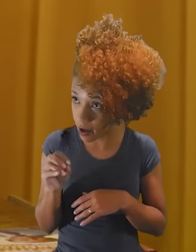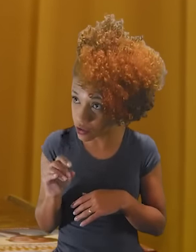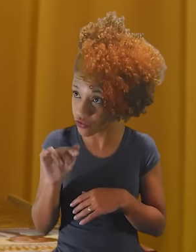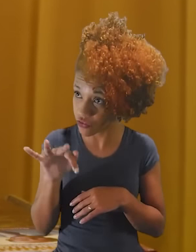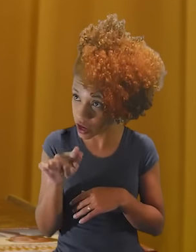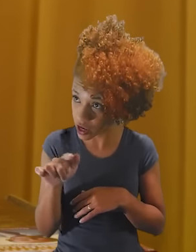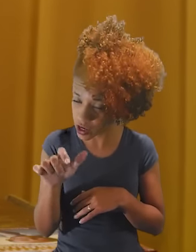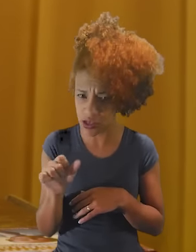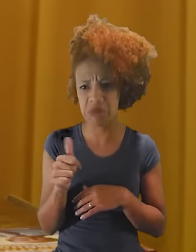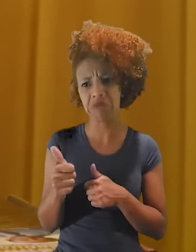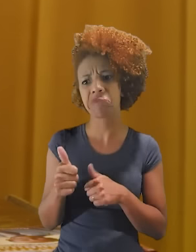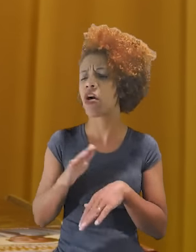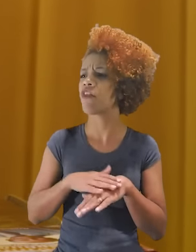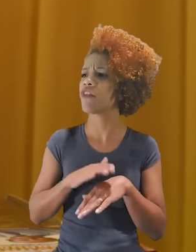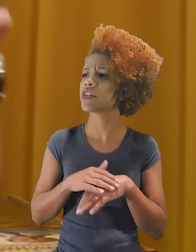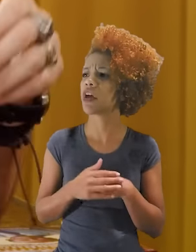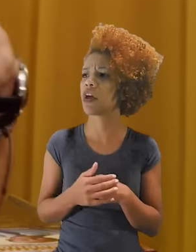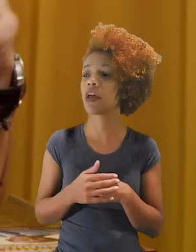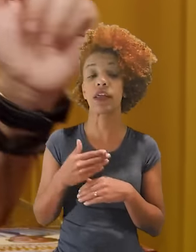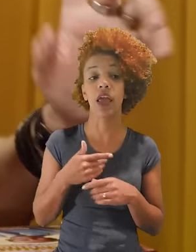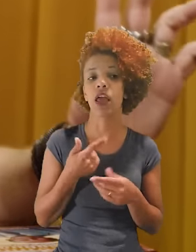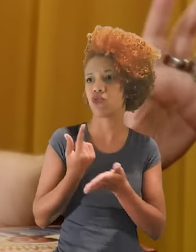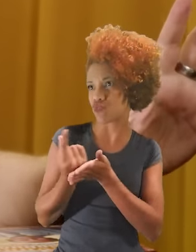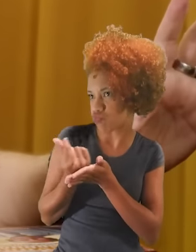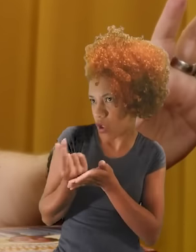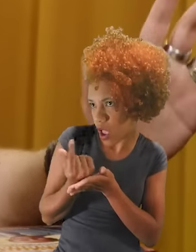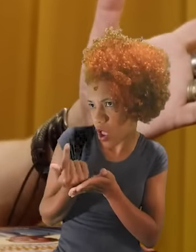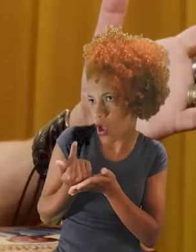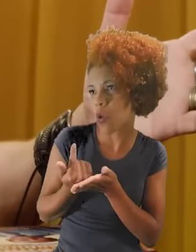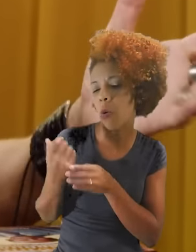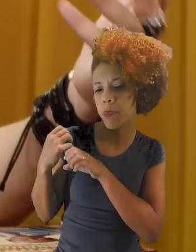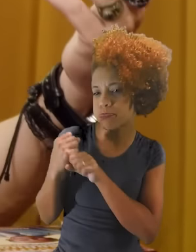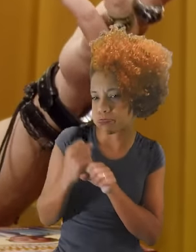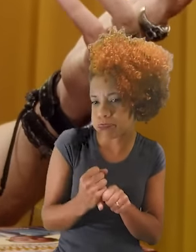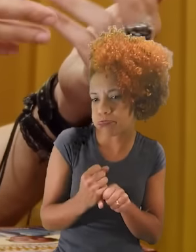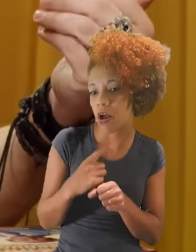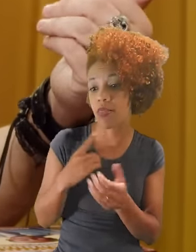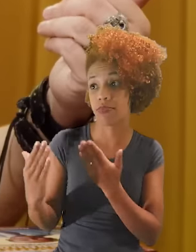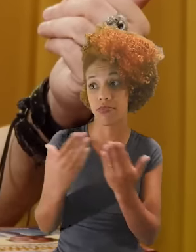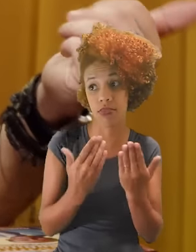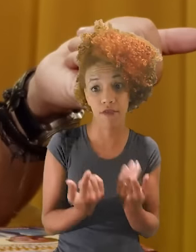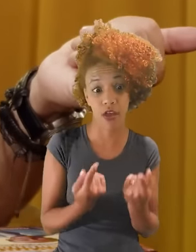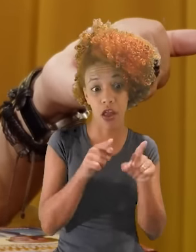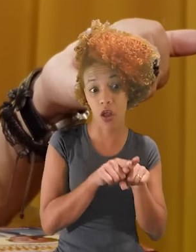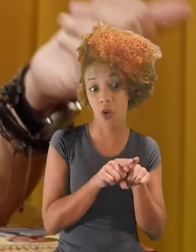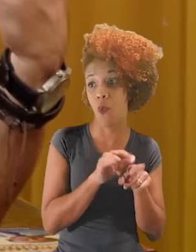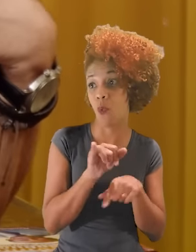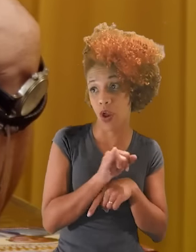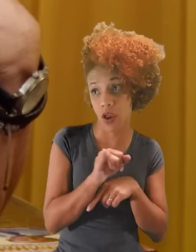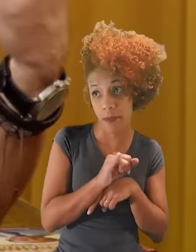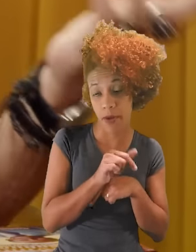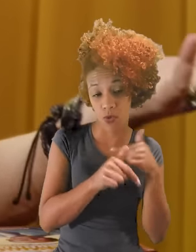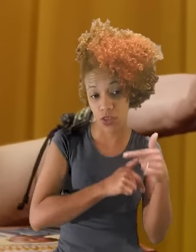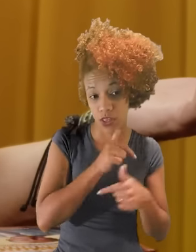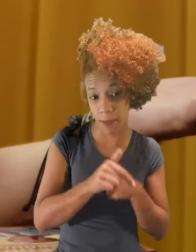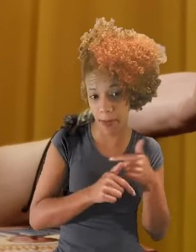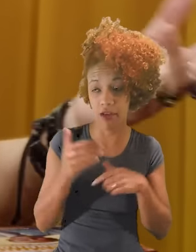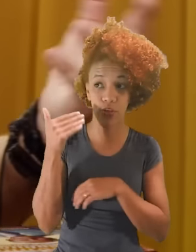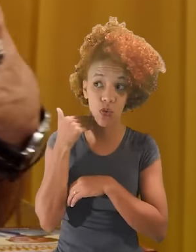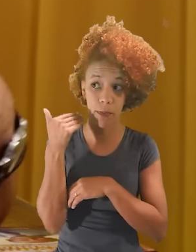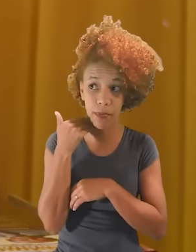desenhos, ela virou e falou assim, pô, isso é genial, vamos fazer. E aí começou a entrar uma graninha. E nessas que ele se associou ao irmão, que trabalhava lá em Los Angeles na época num